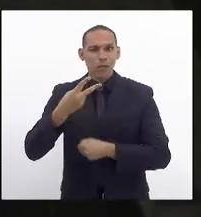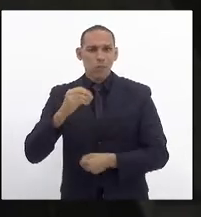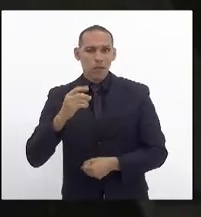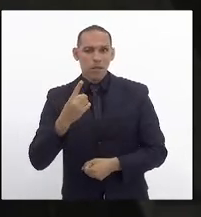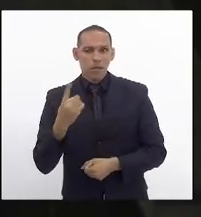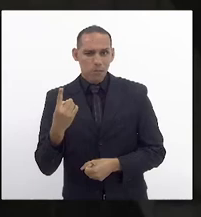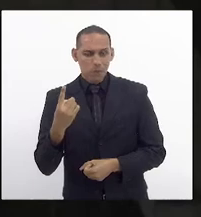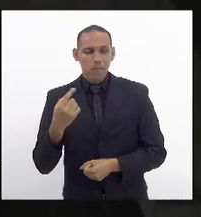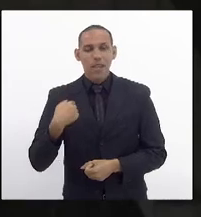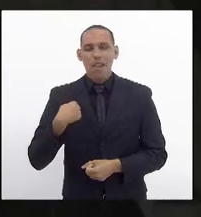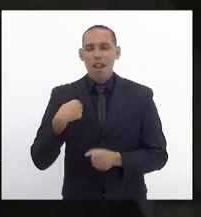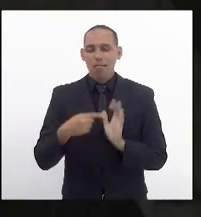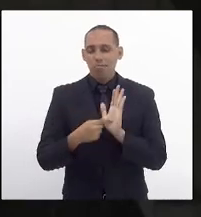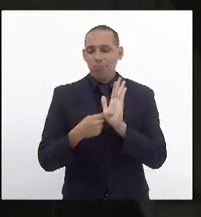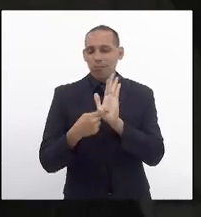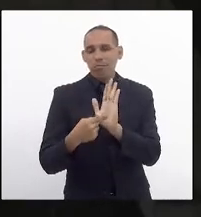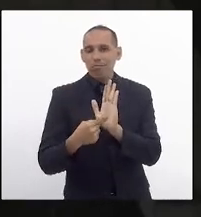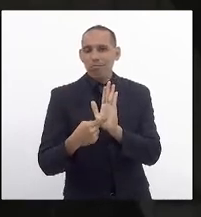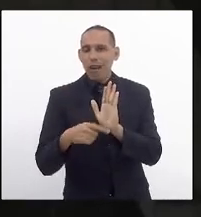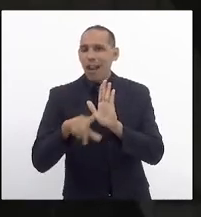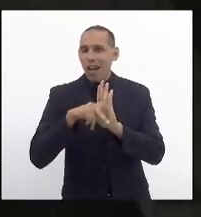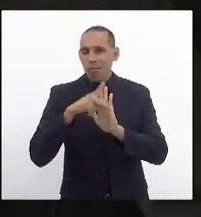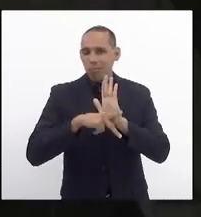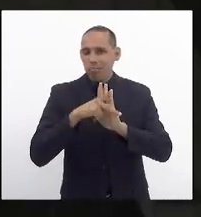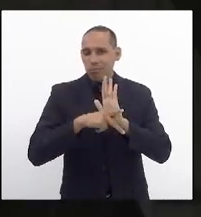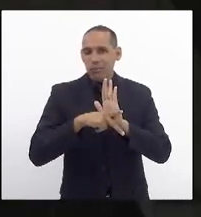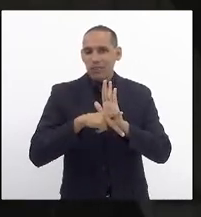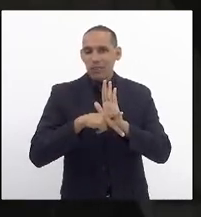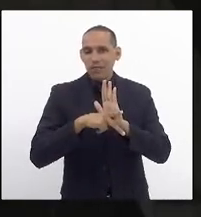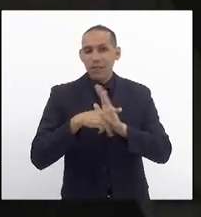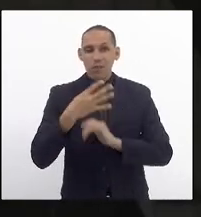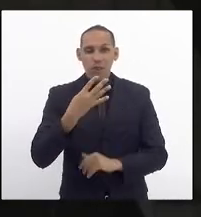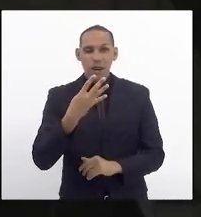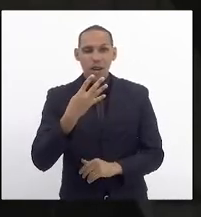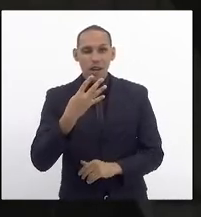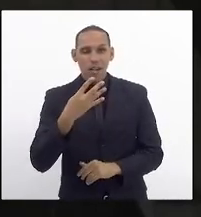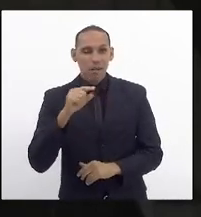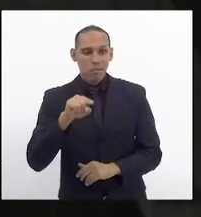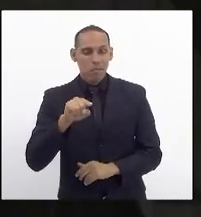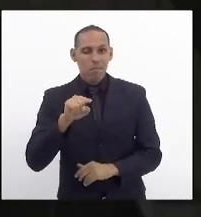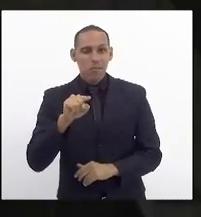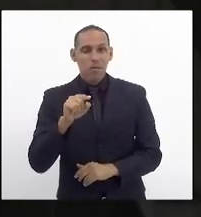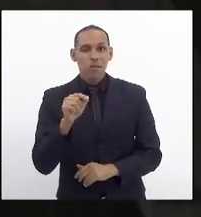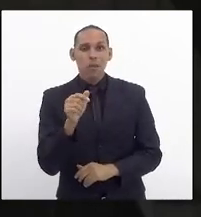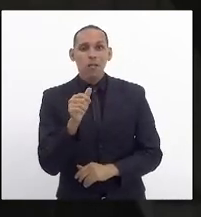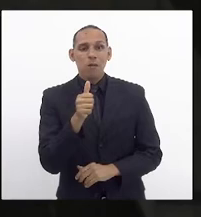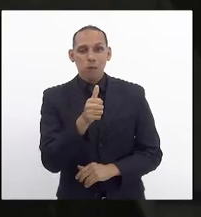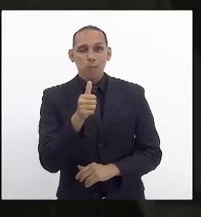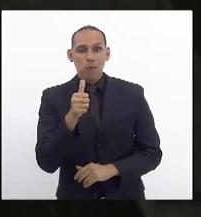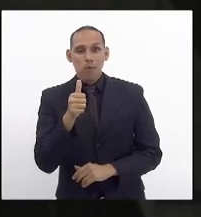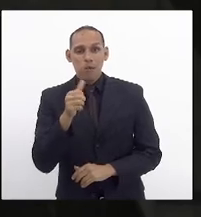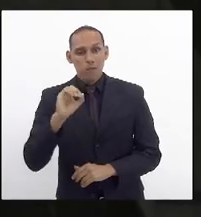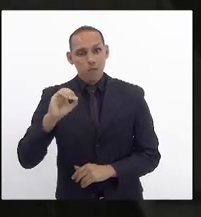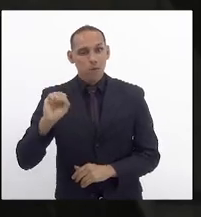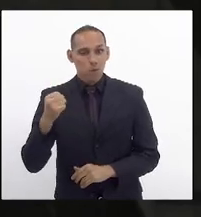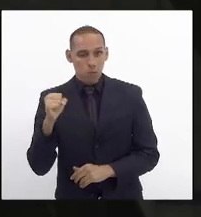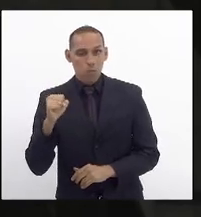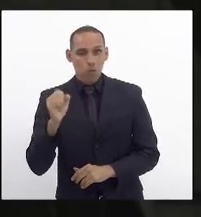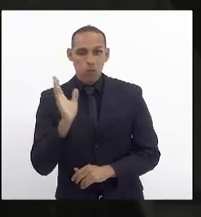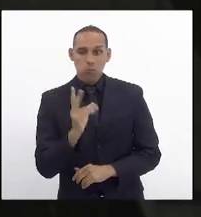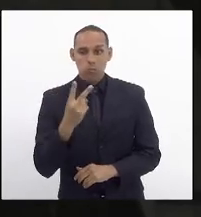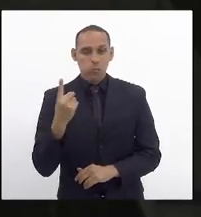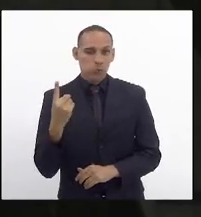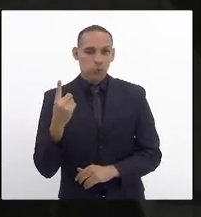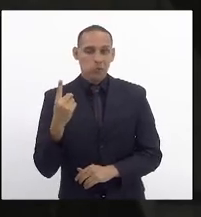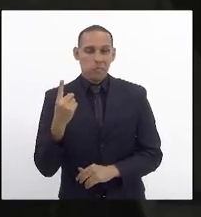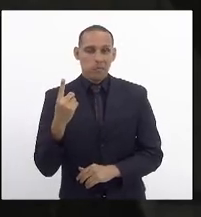apresentei um projeto de lei 4111 4108 de 21